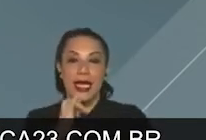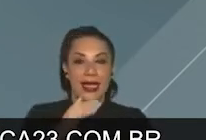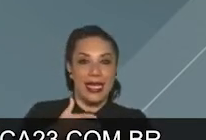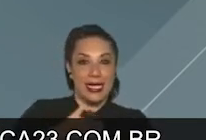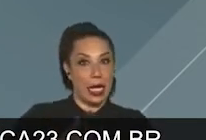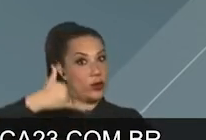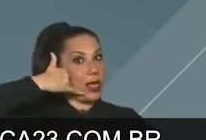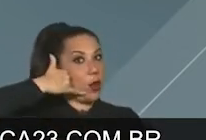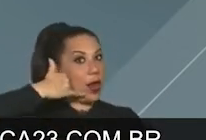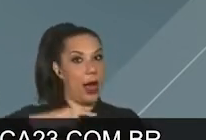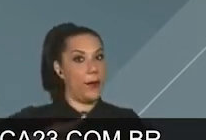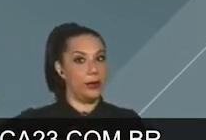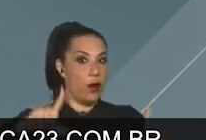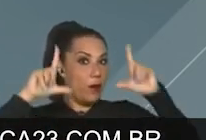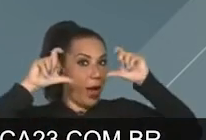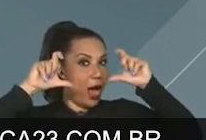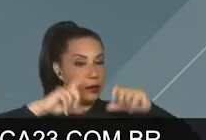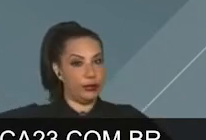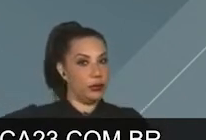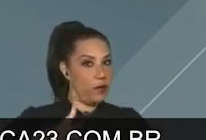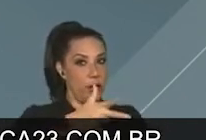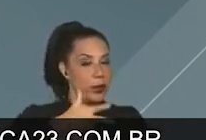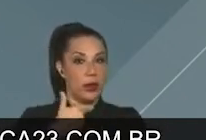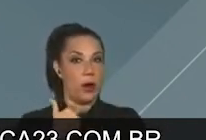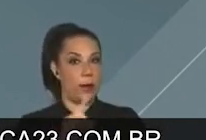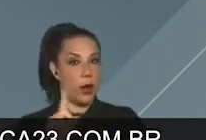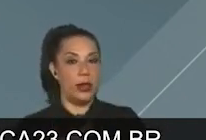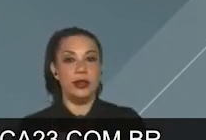portando celular, máquinas fotográficas e filmadoras.